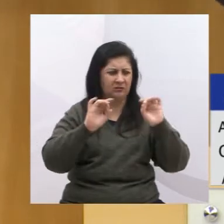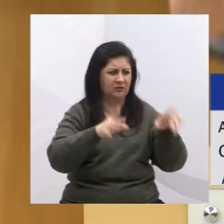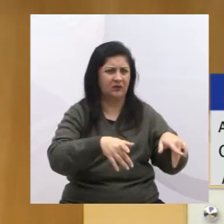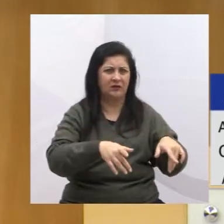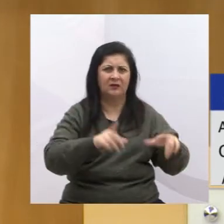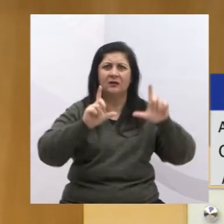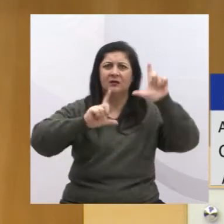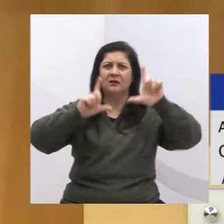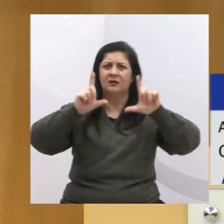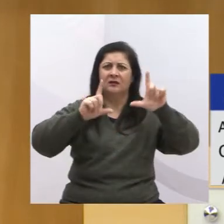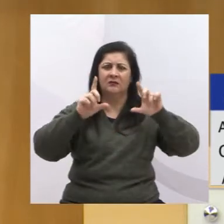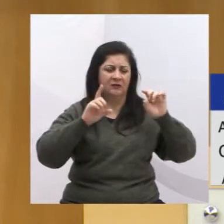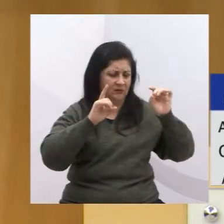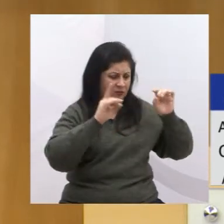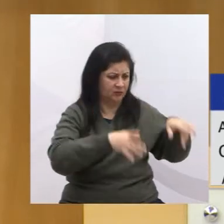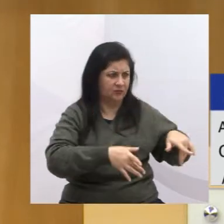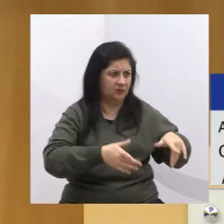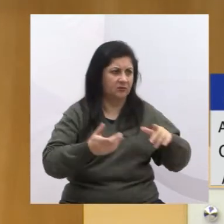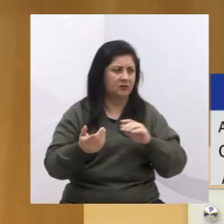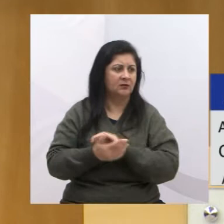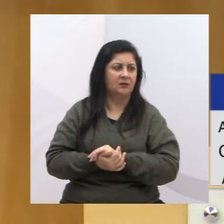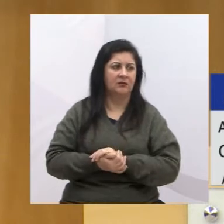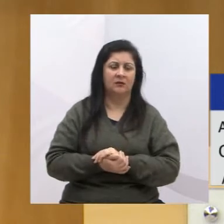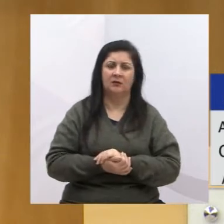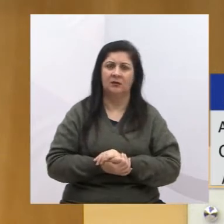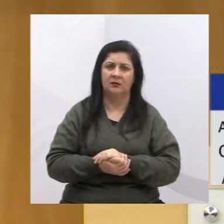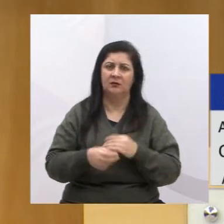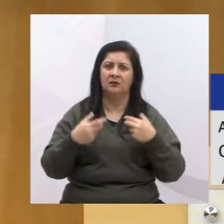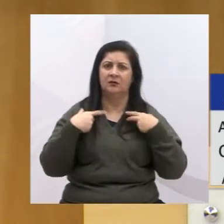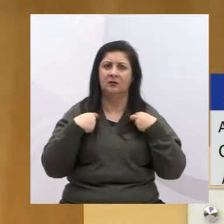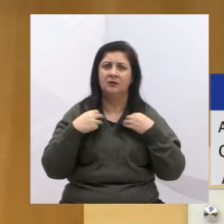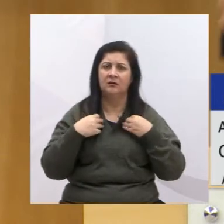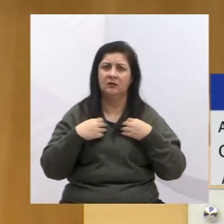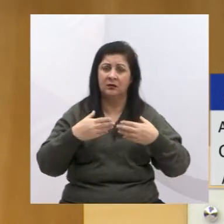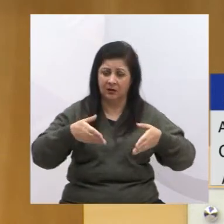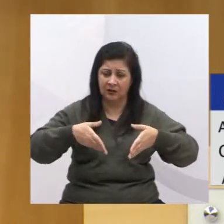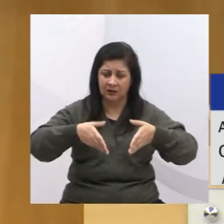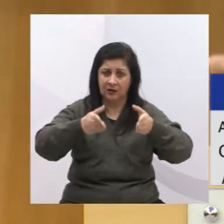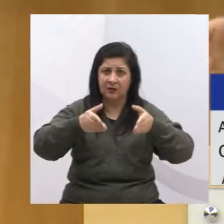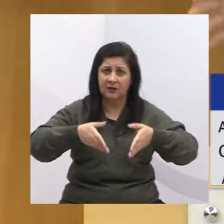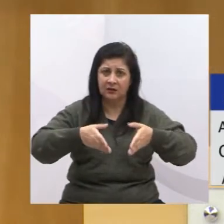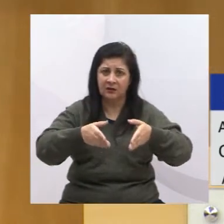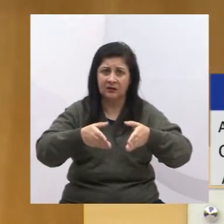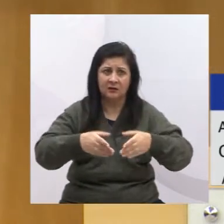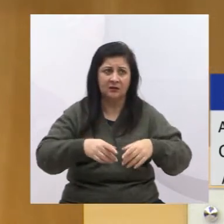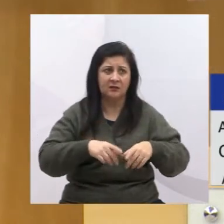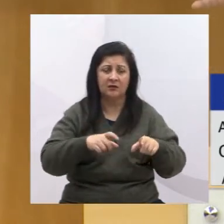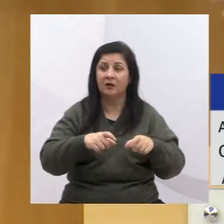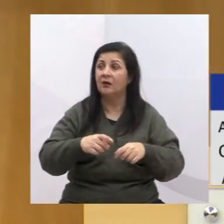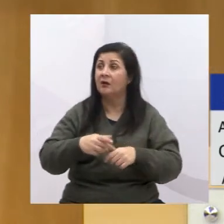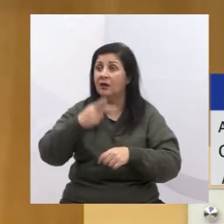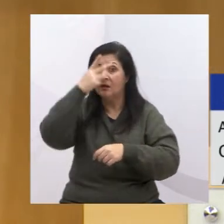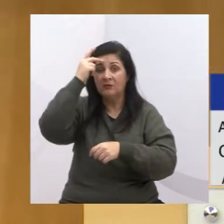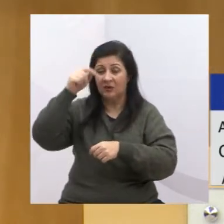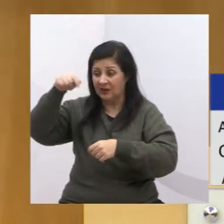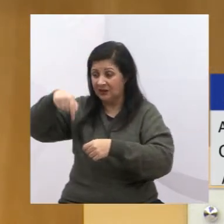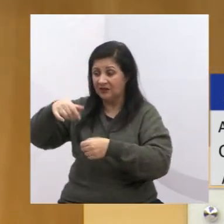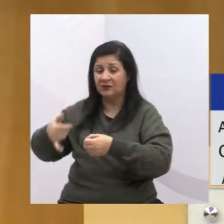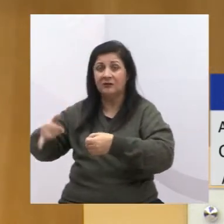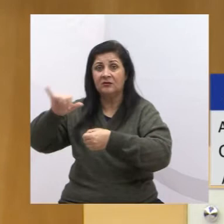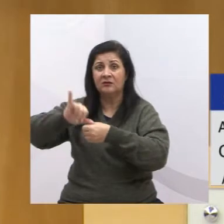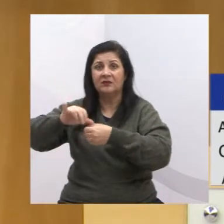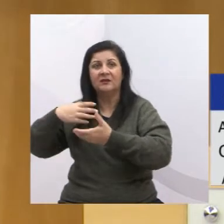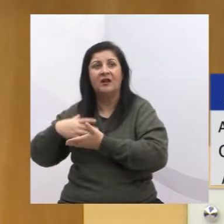televisão jogada no entorno da estrada rural, na zona rural. Pessoas saem do centro da cidade, às vezes,